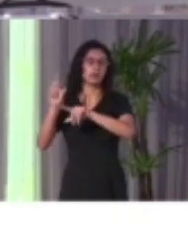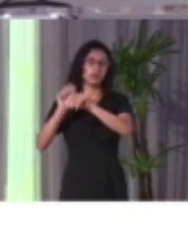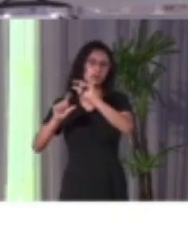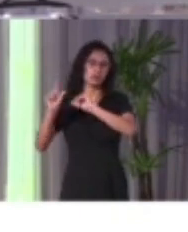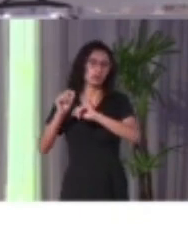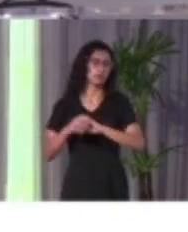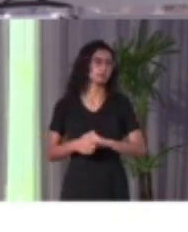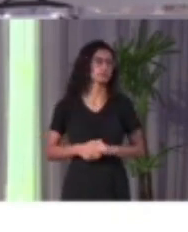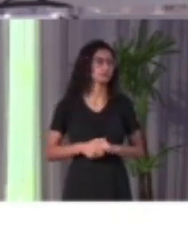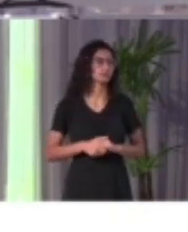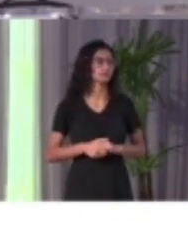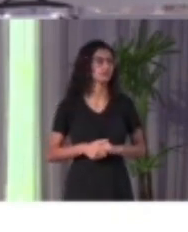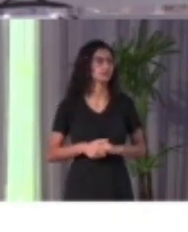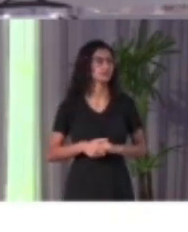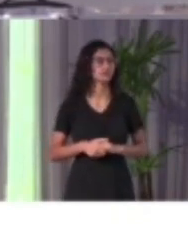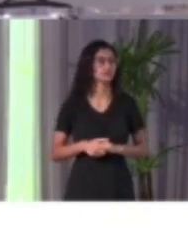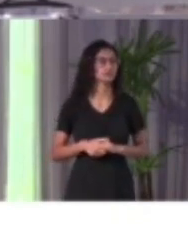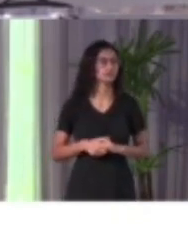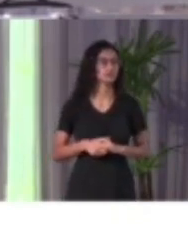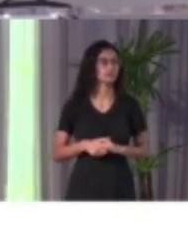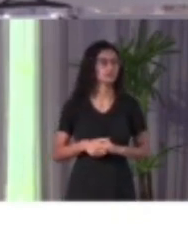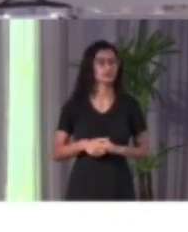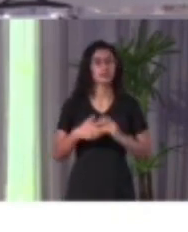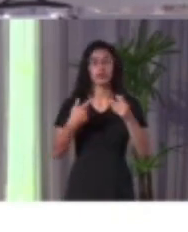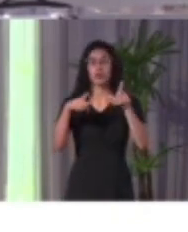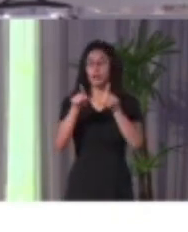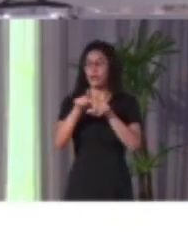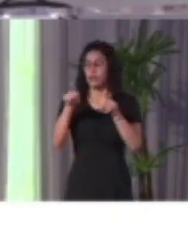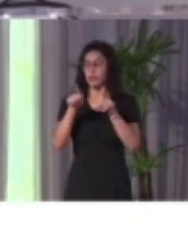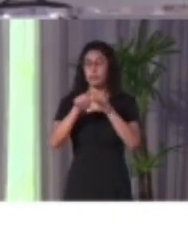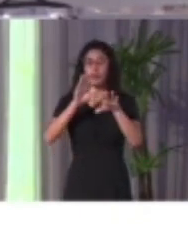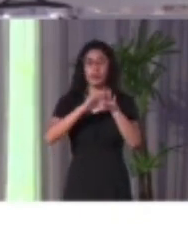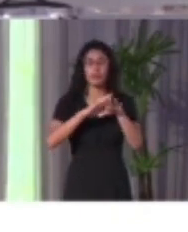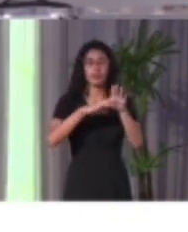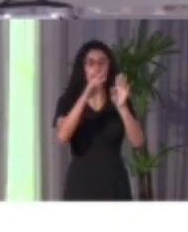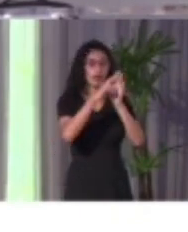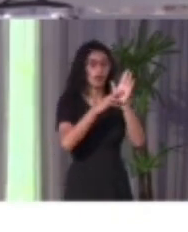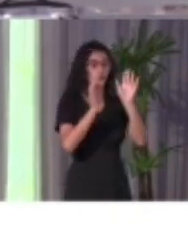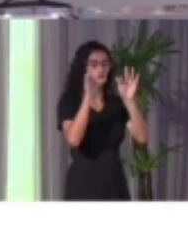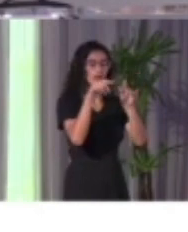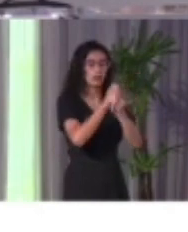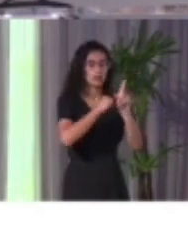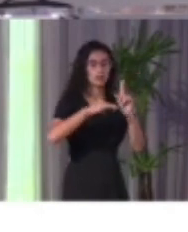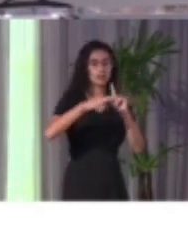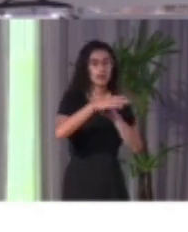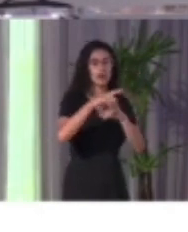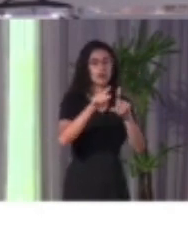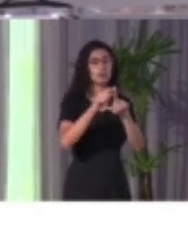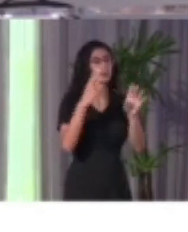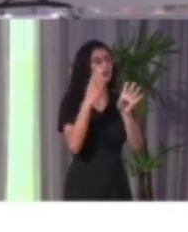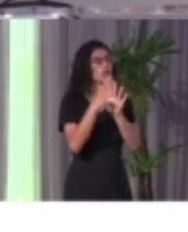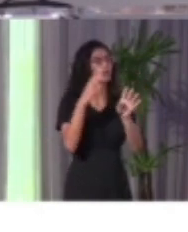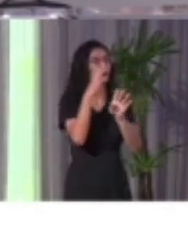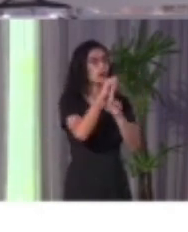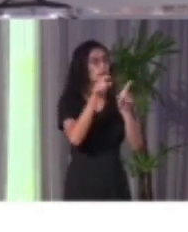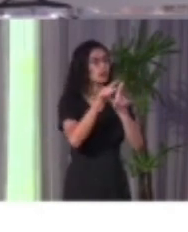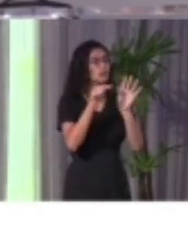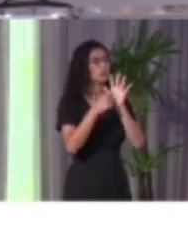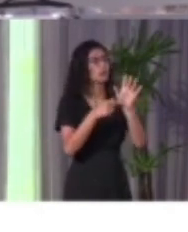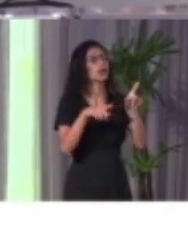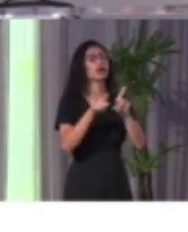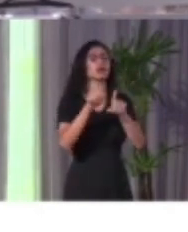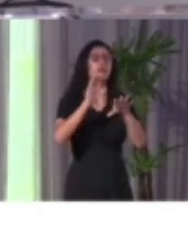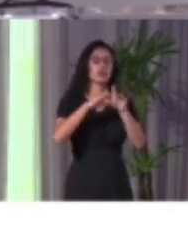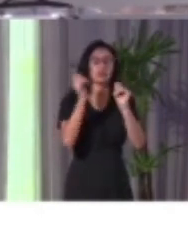decisão. E, por fim, analisei também os relatórios finais para a sociedade e para identificar a recomendação final, embora também